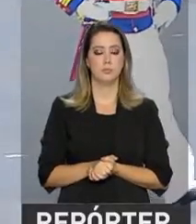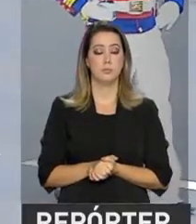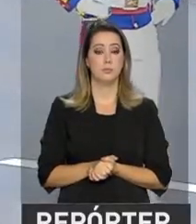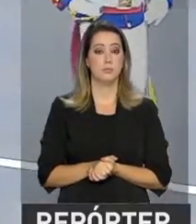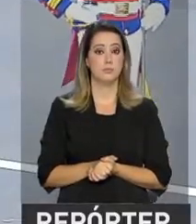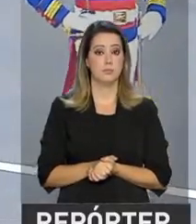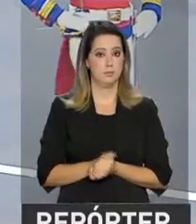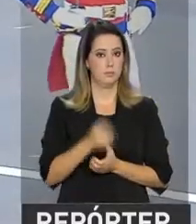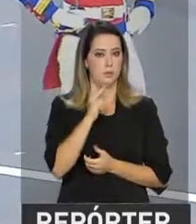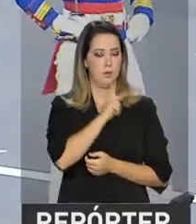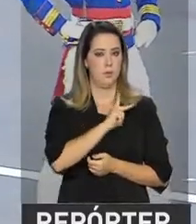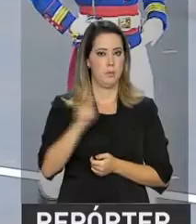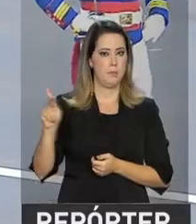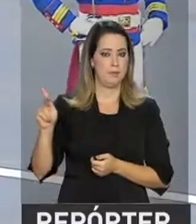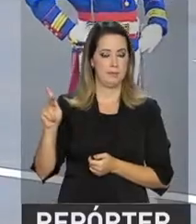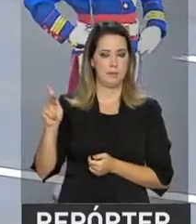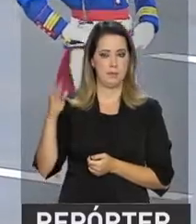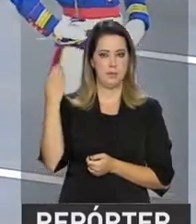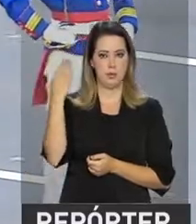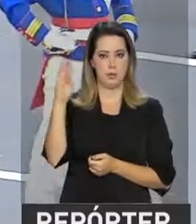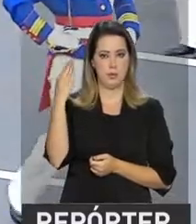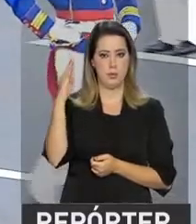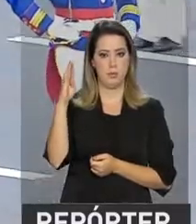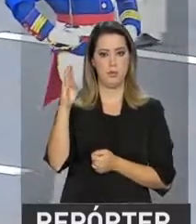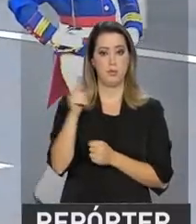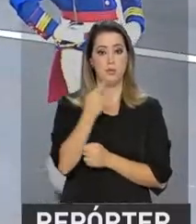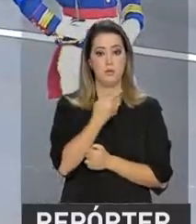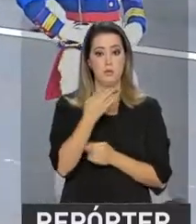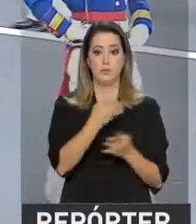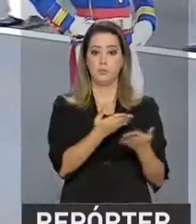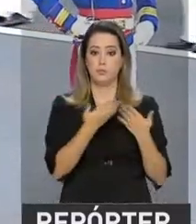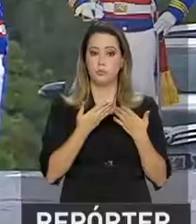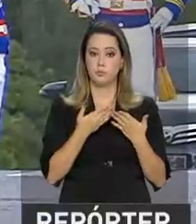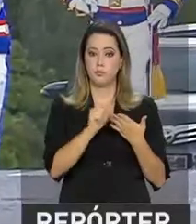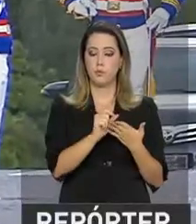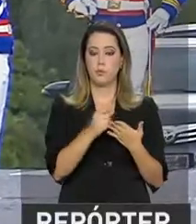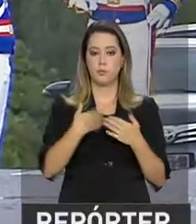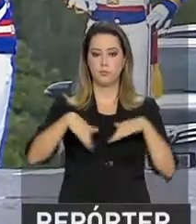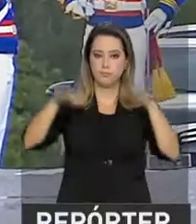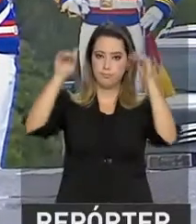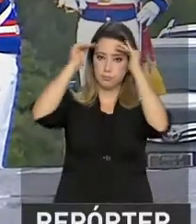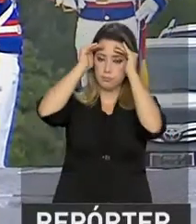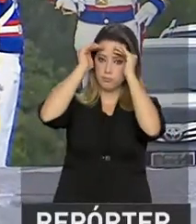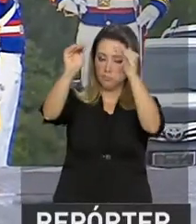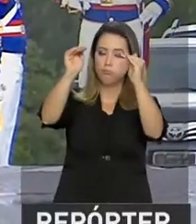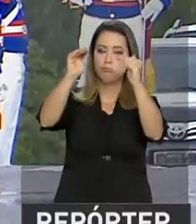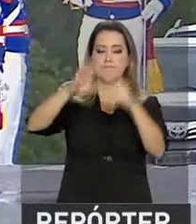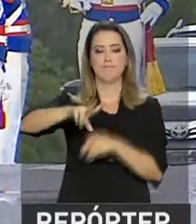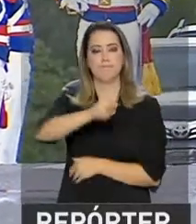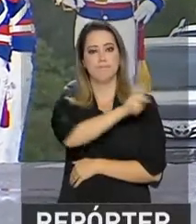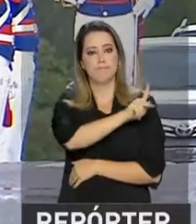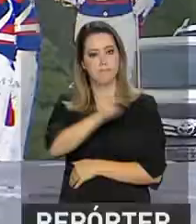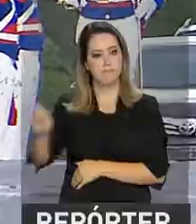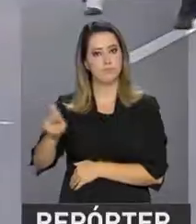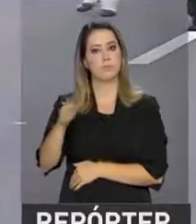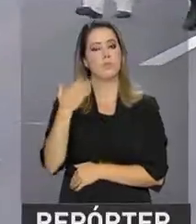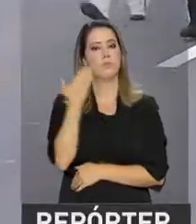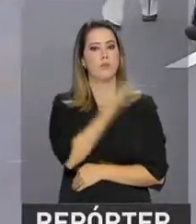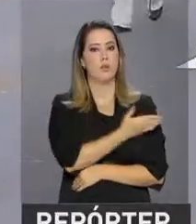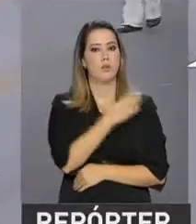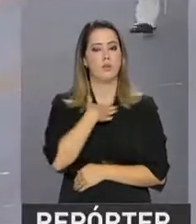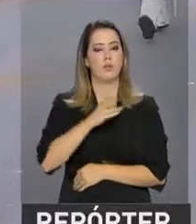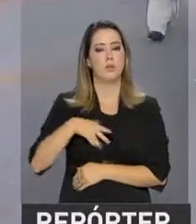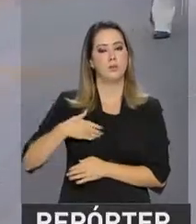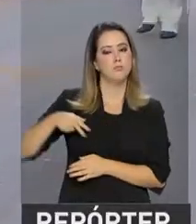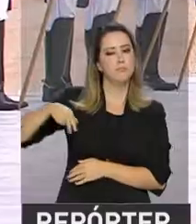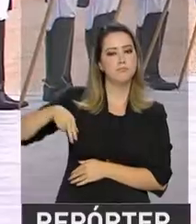O presidente da Bolívia, Evo Morales, foi recebido com honras de chefe de Estado. Ele passou em revista o Batalhão dos Dragões